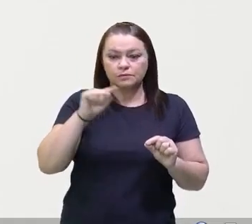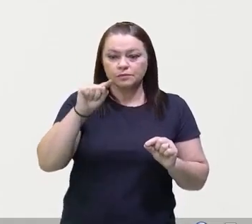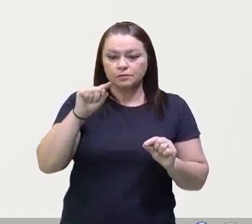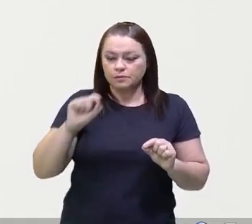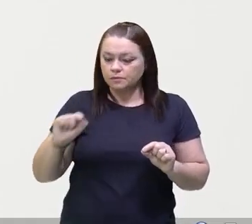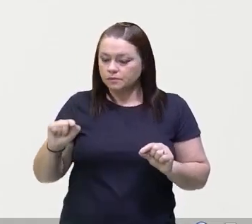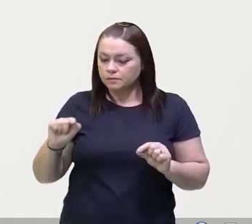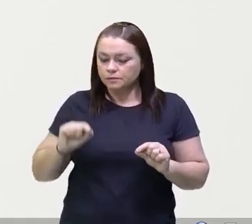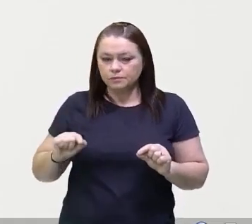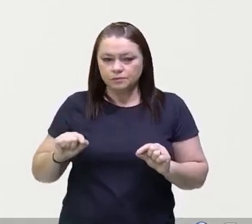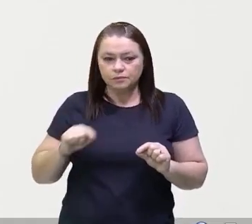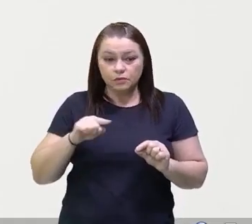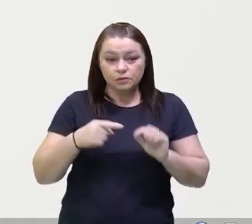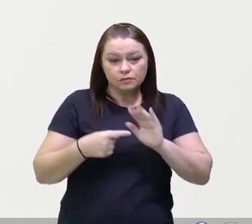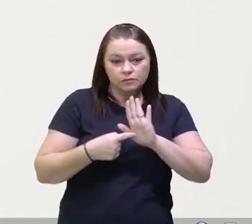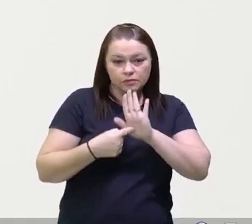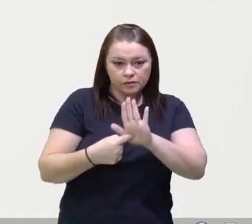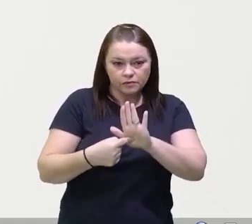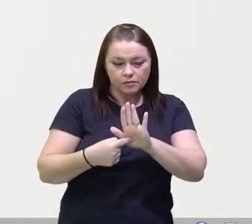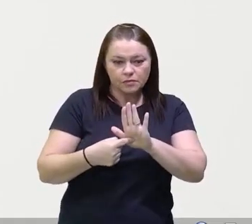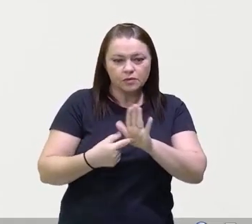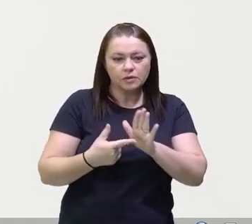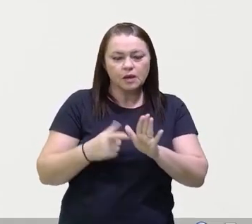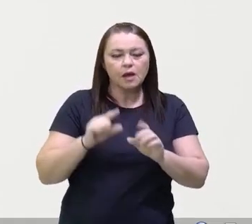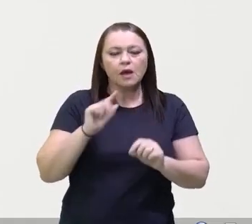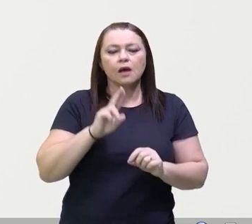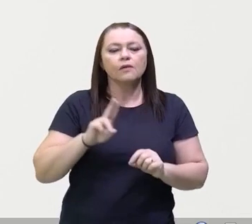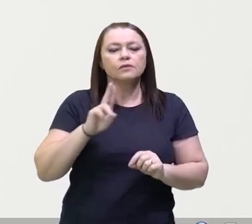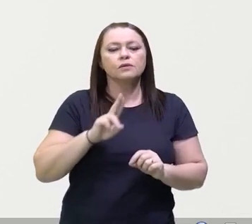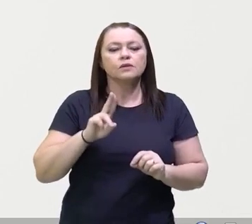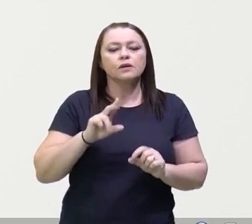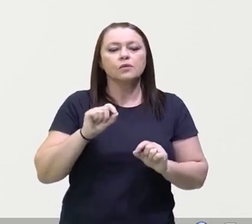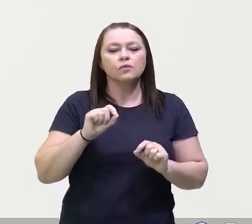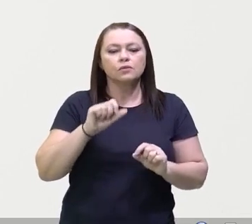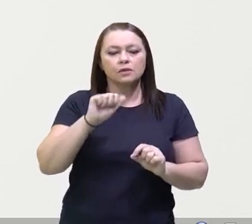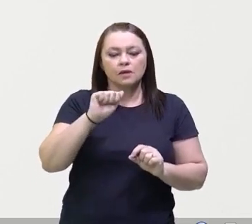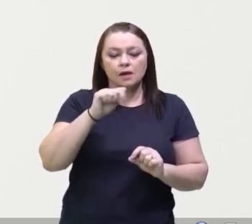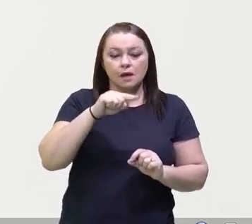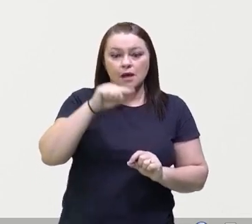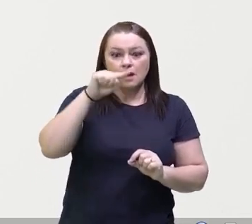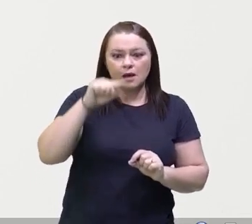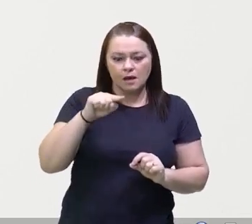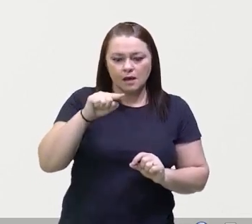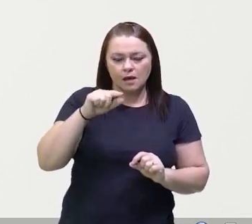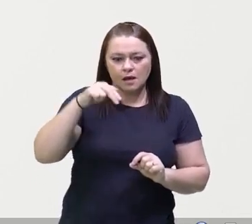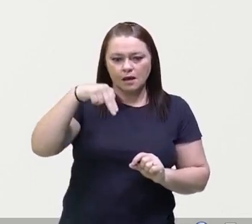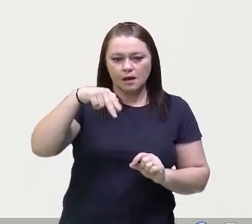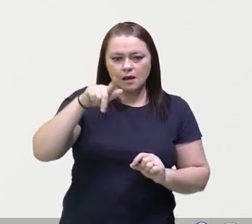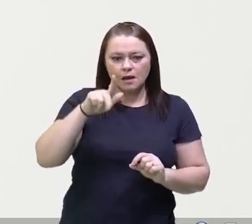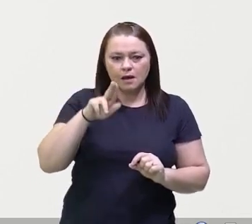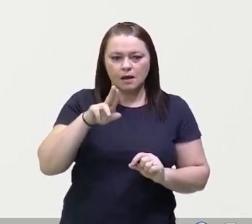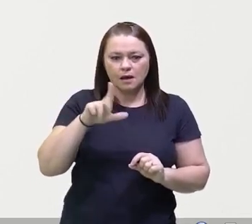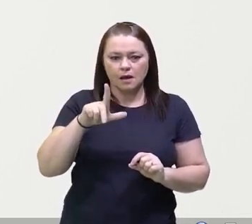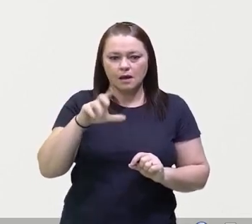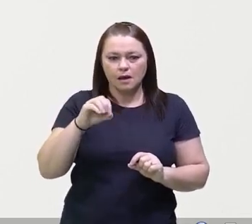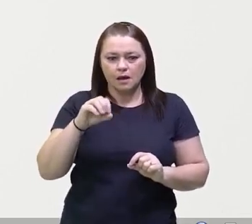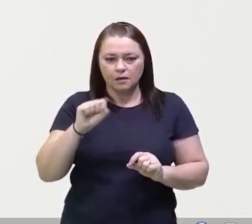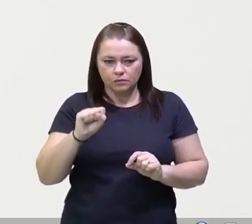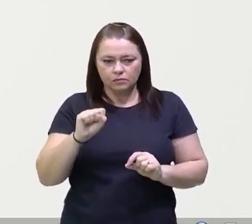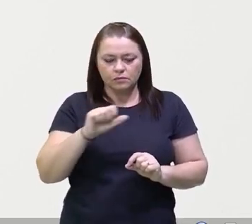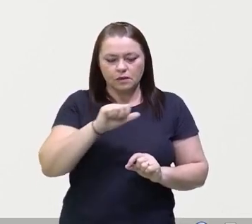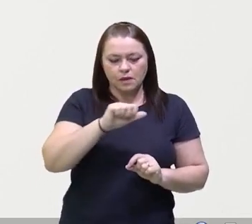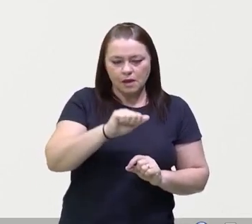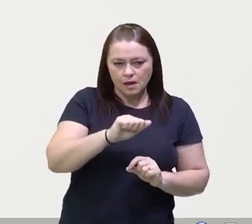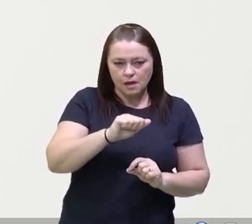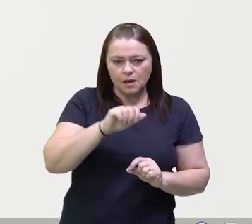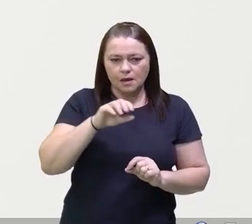for representar ângulos, se usa o sinalzinho do acento circunflexo, tá? Então, aí, ó, ângulo A, ângulo